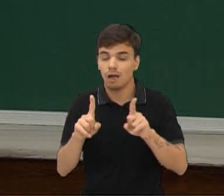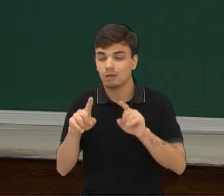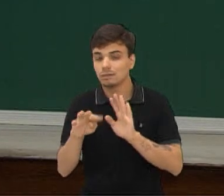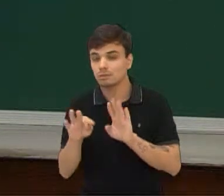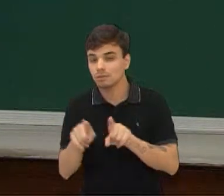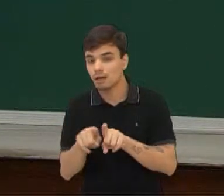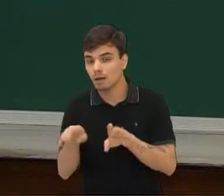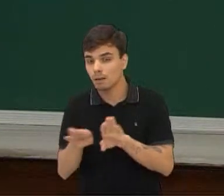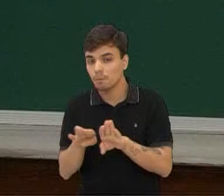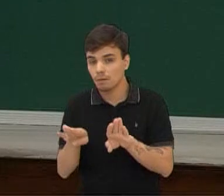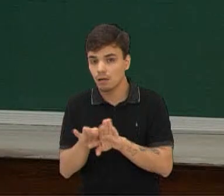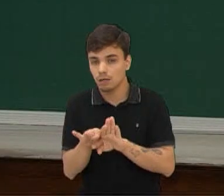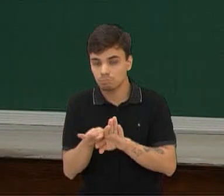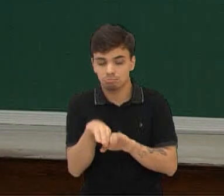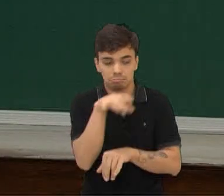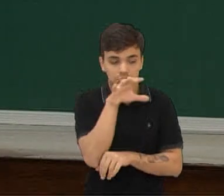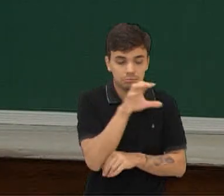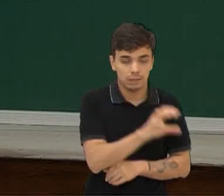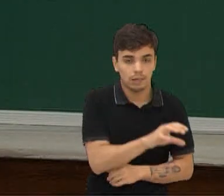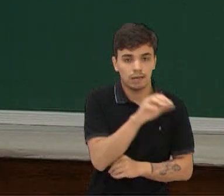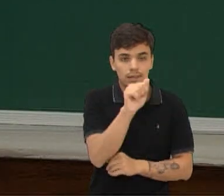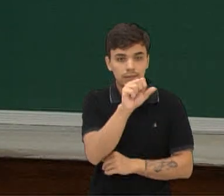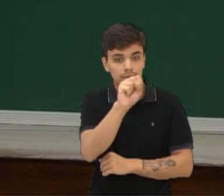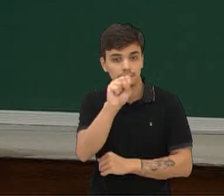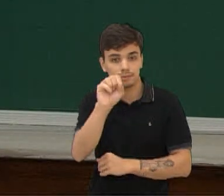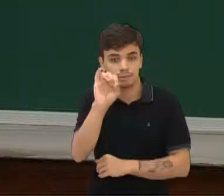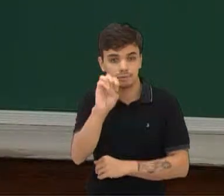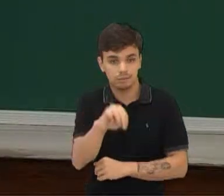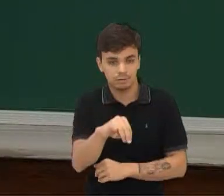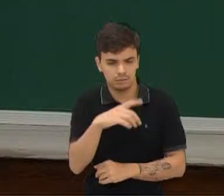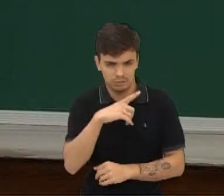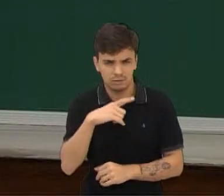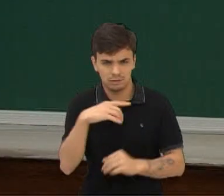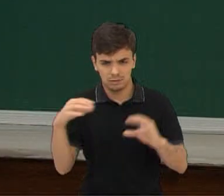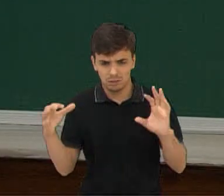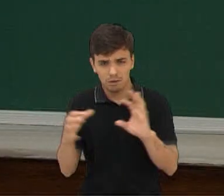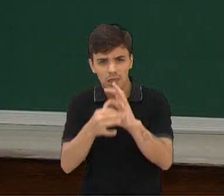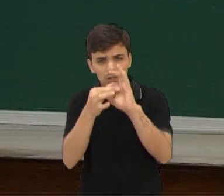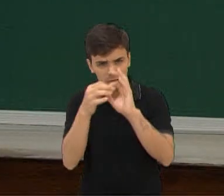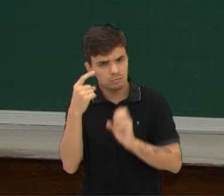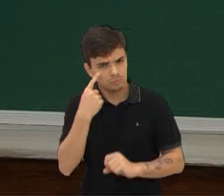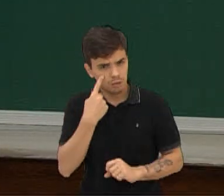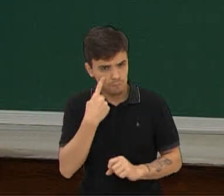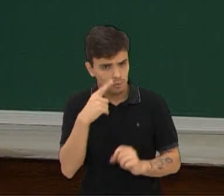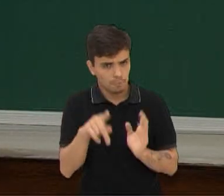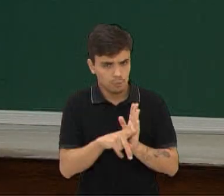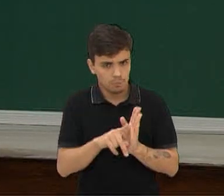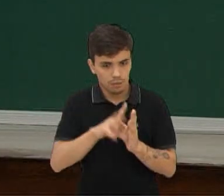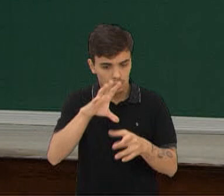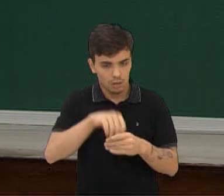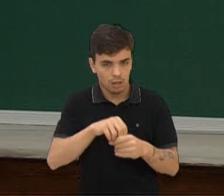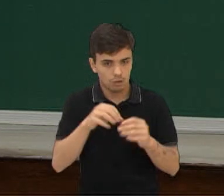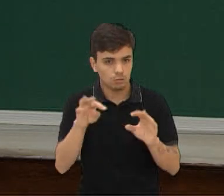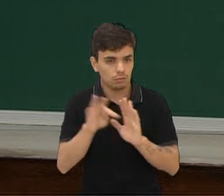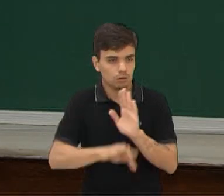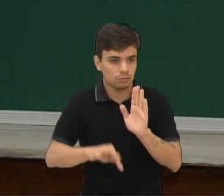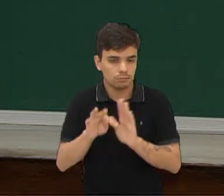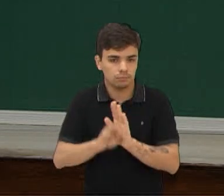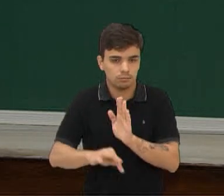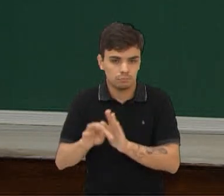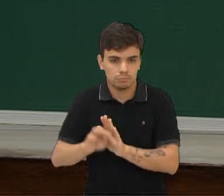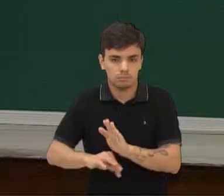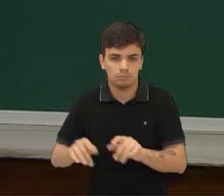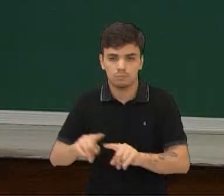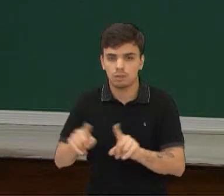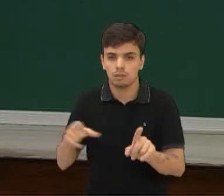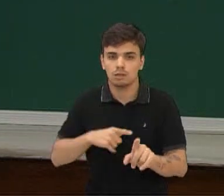né? Assim, repare, elas fazem a ligação do texto, né? Esse texto ele fica todo